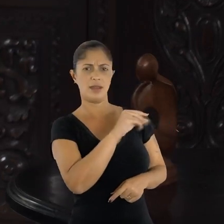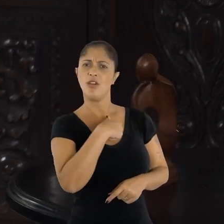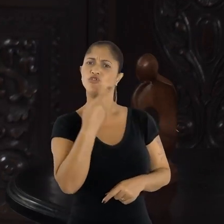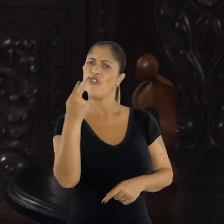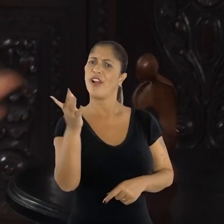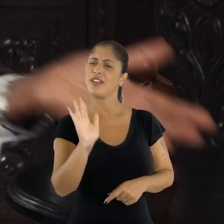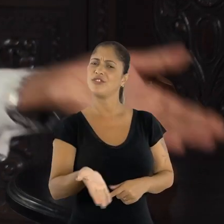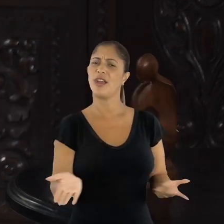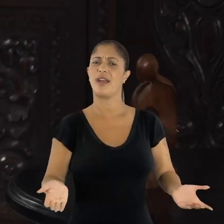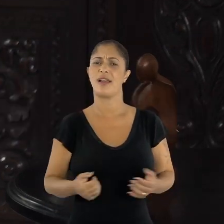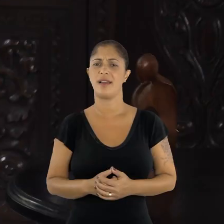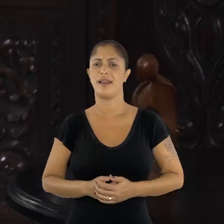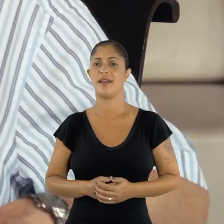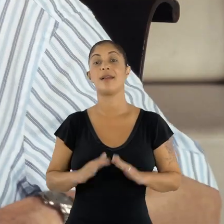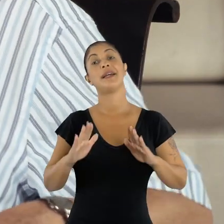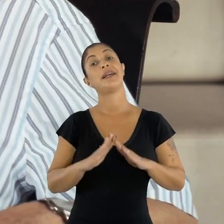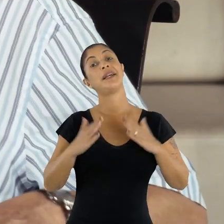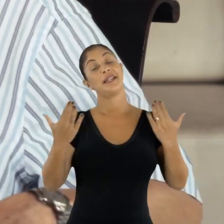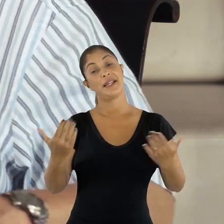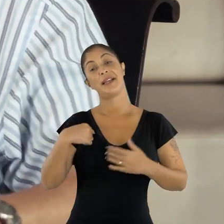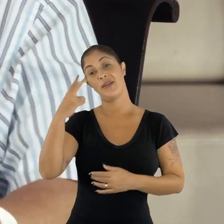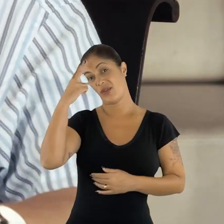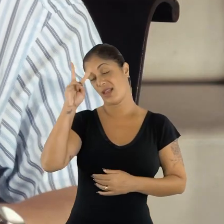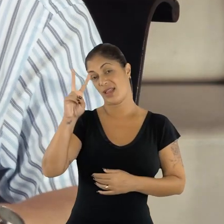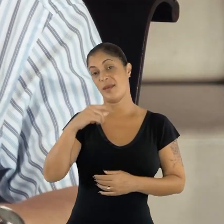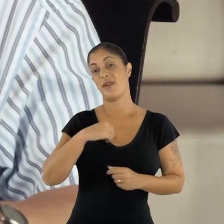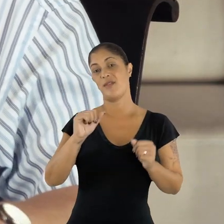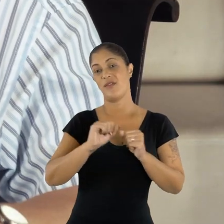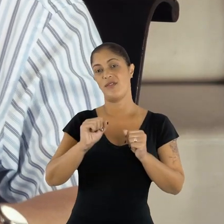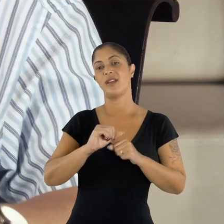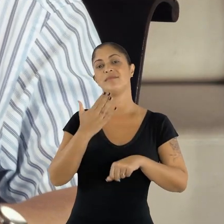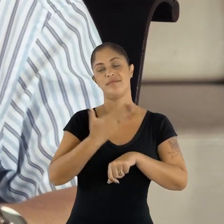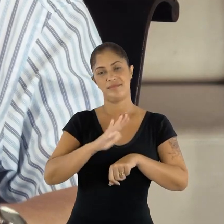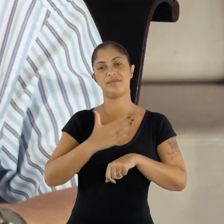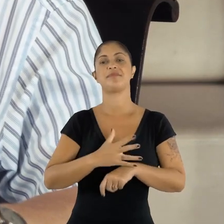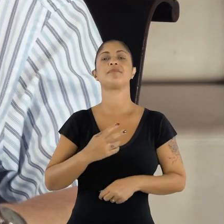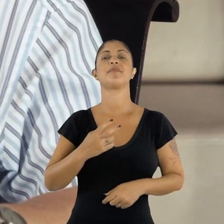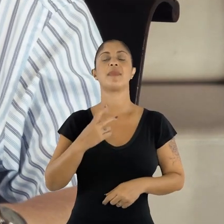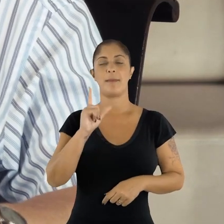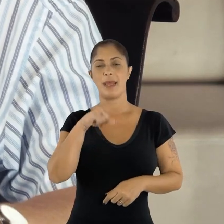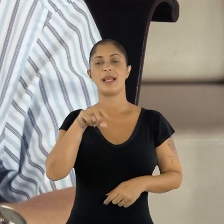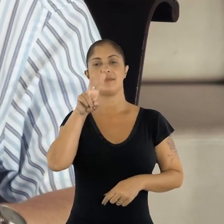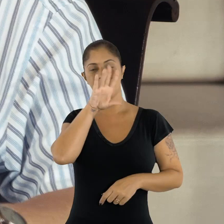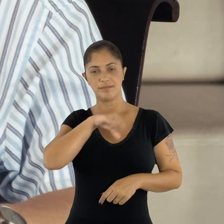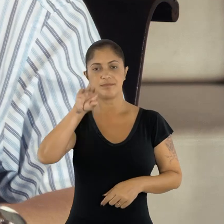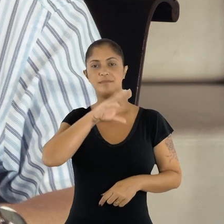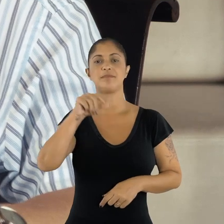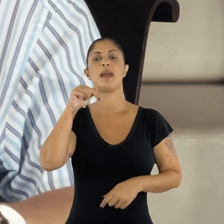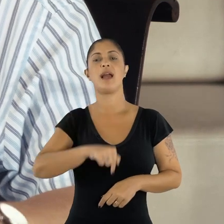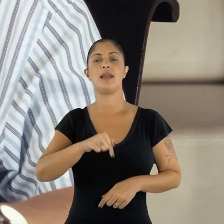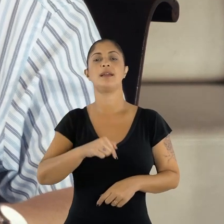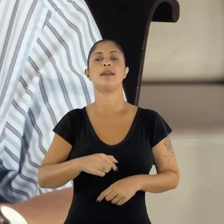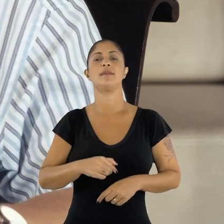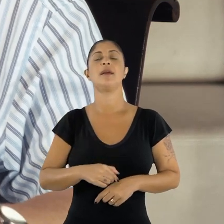Beto, fala, isso aí eu já falei. Frei Beto ri. Então, eu me lembro que nós fazíamos aqueles exercícios de oratória que eu havia aprendido